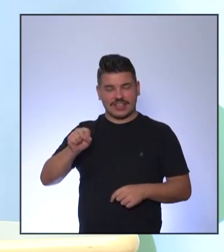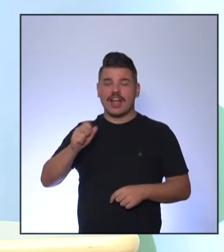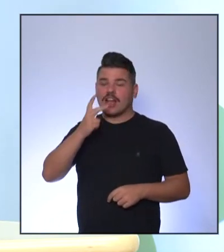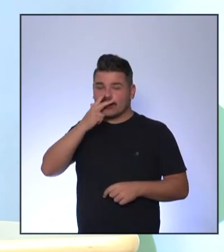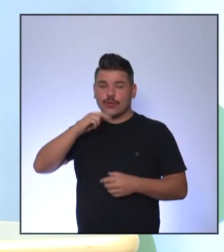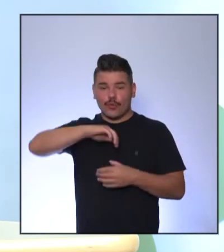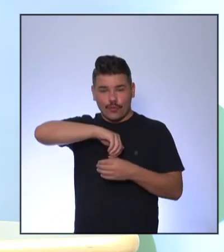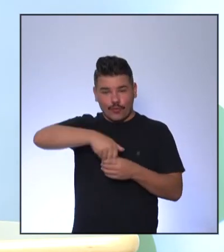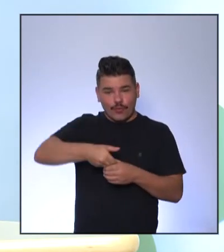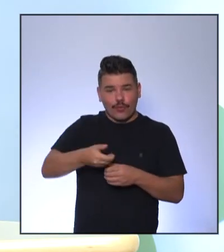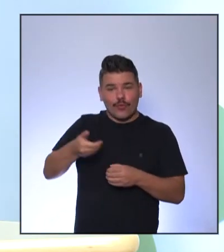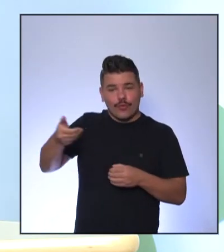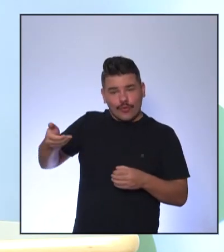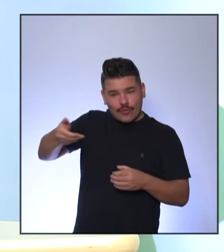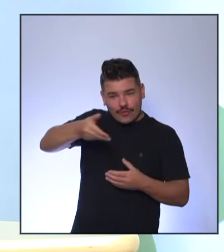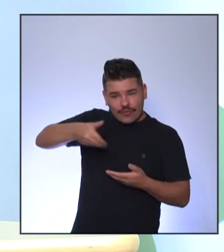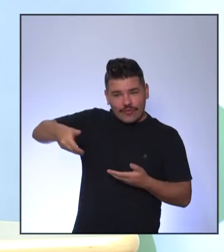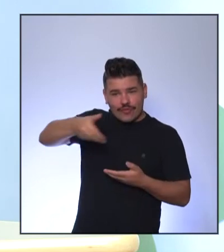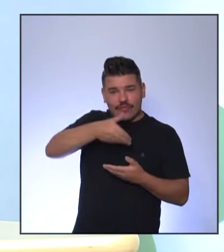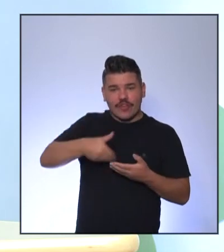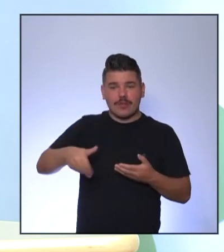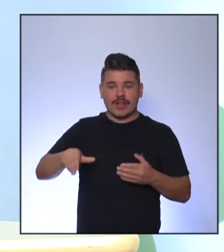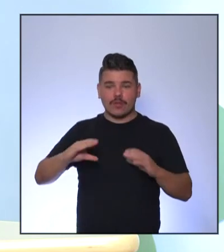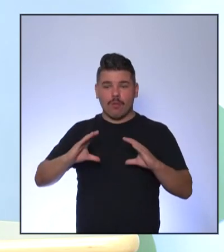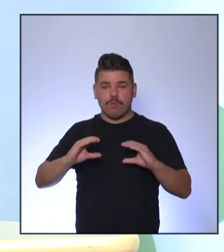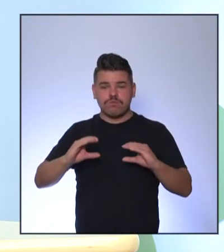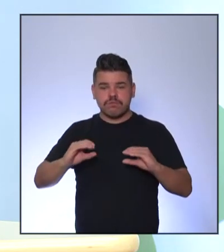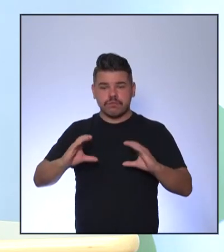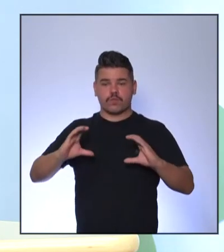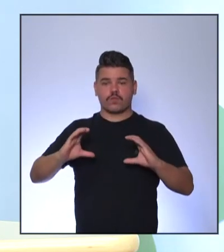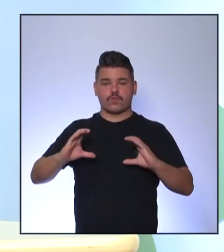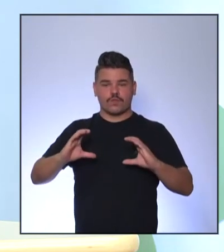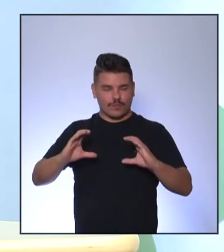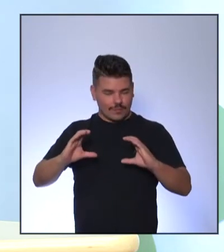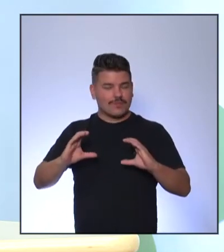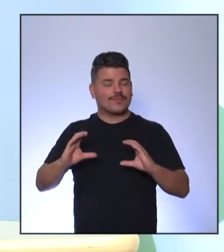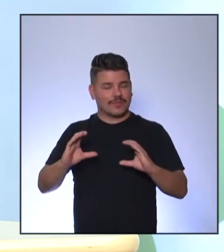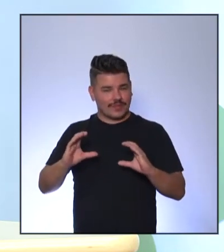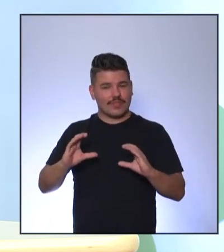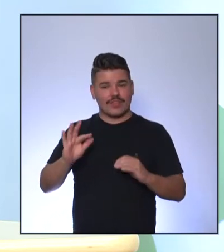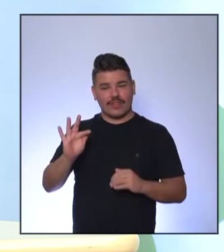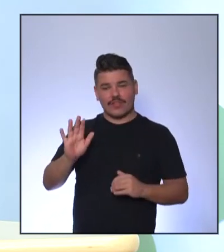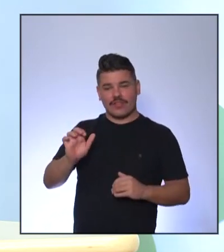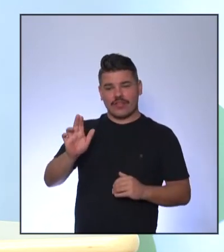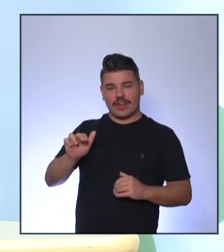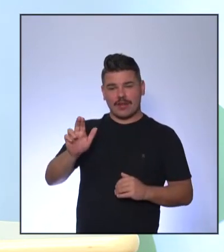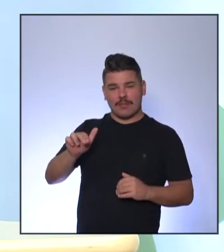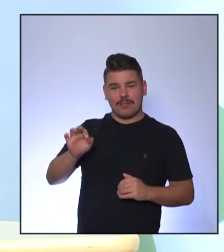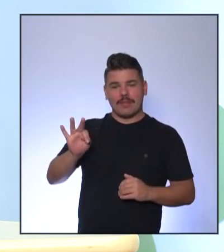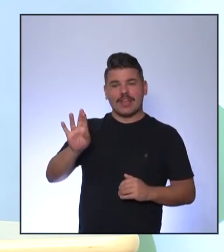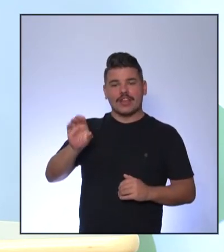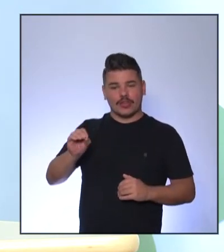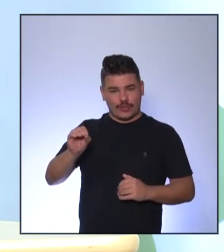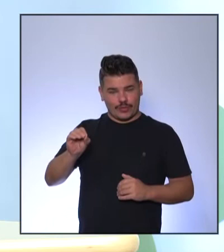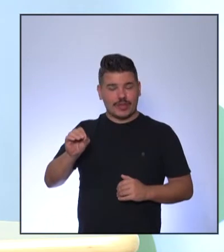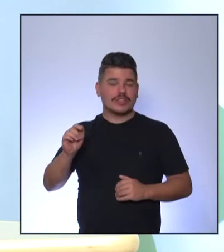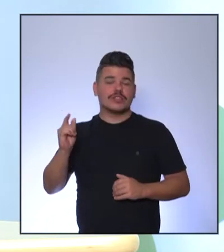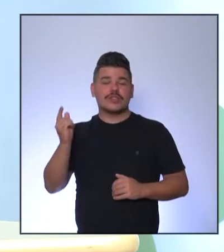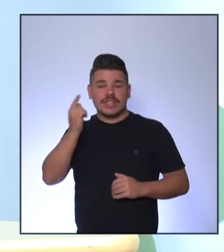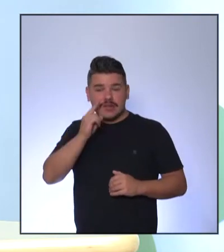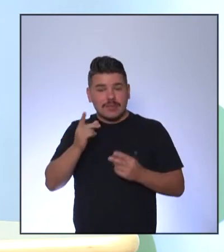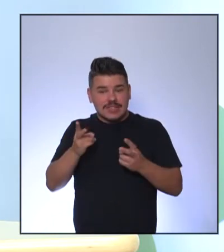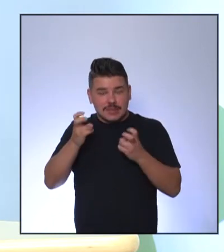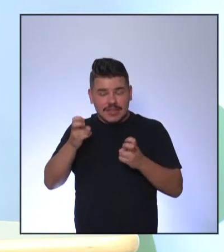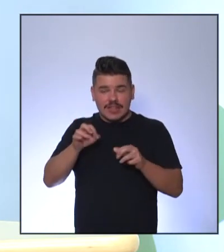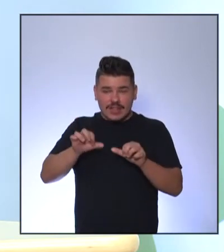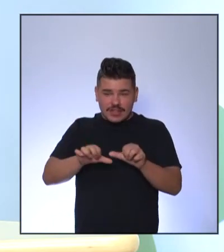ele tem micro-organismos que ajudam na fermentação, né? Tanto que em alguns processos a gente percebe que essas enzimas ajudam com que a